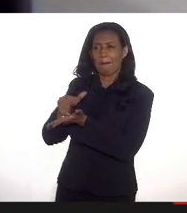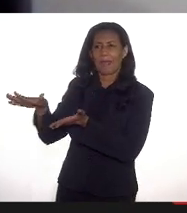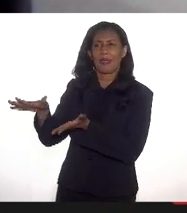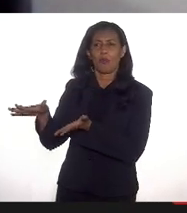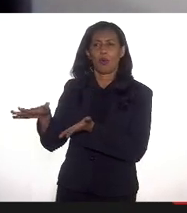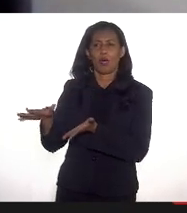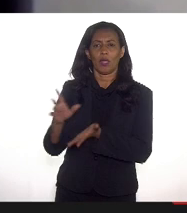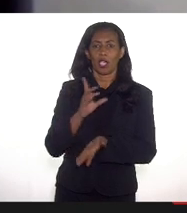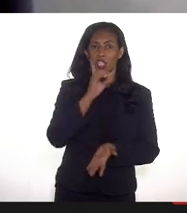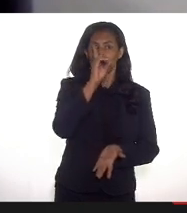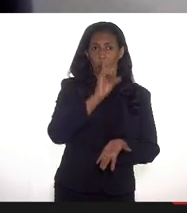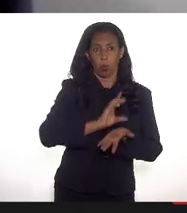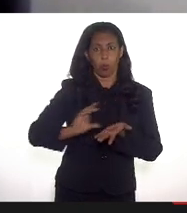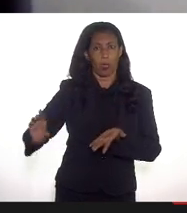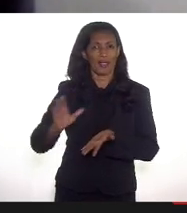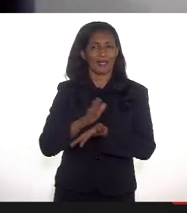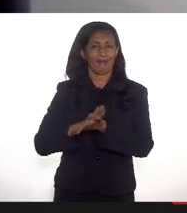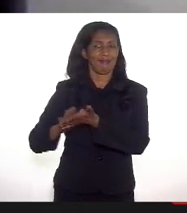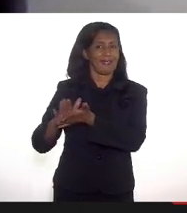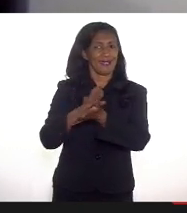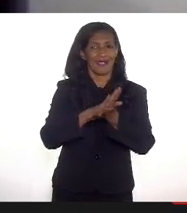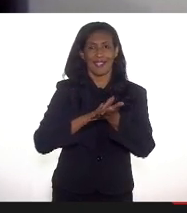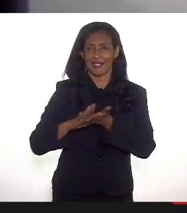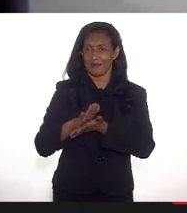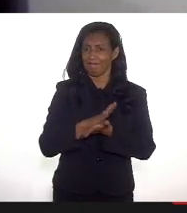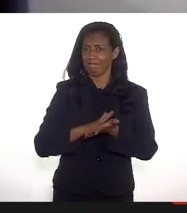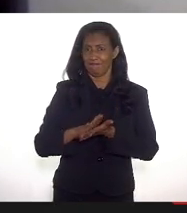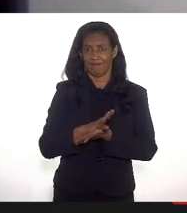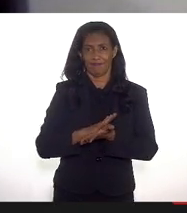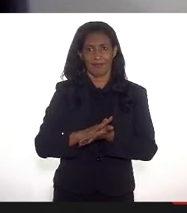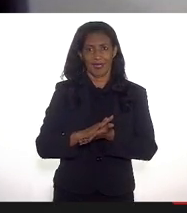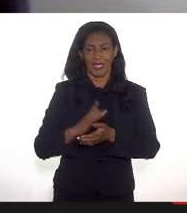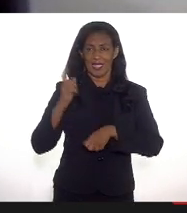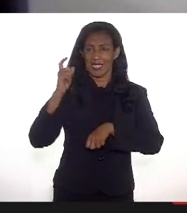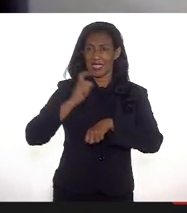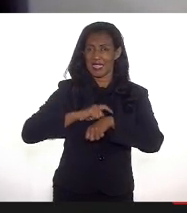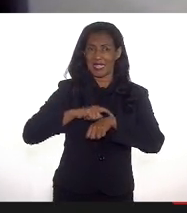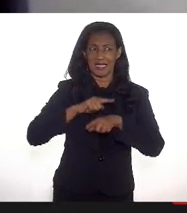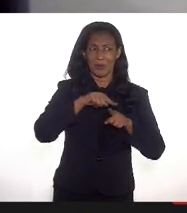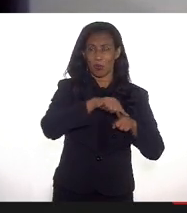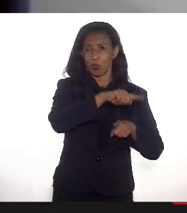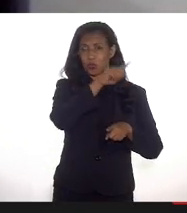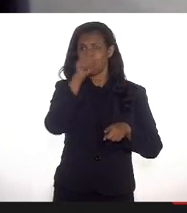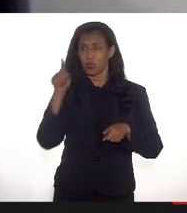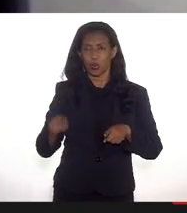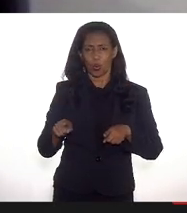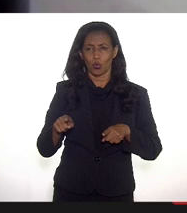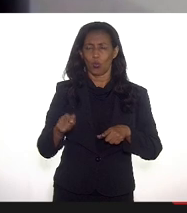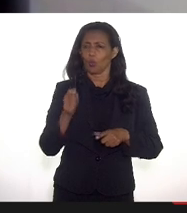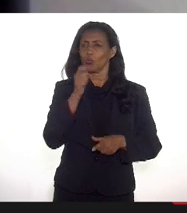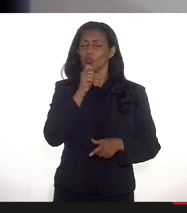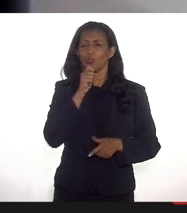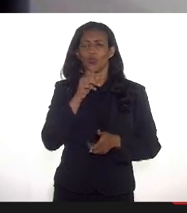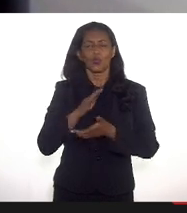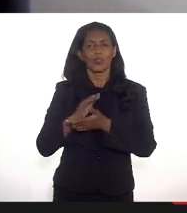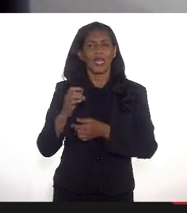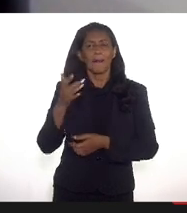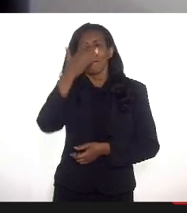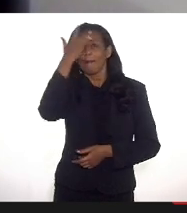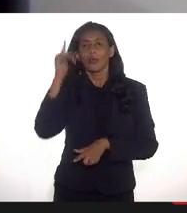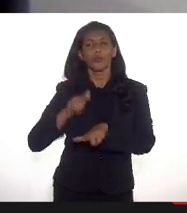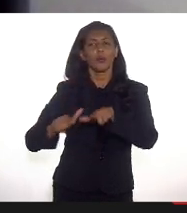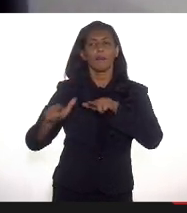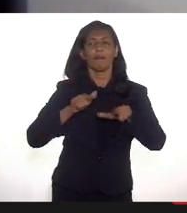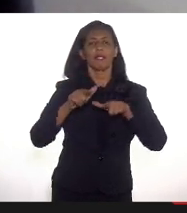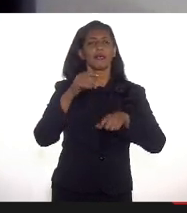agora. E, nesse tempo todo, eu fiquei sem funcionário nenhum para fazer o básico, tendo que ir à escola toda semana. Então,